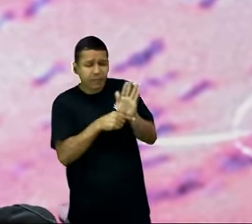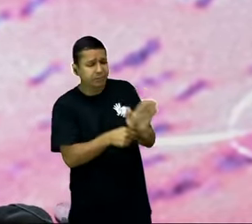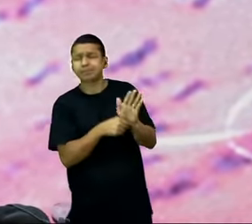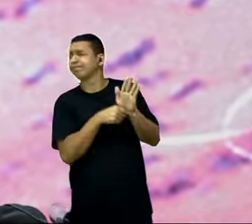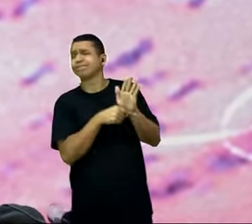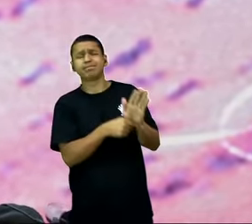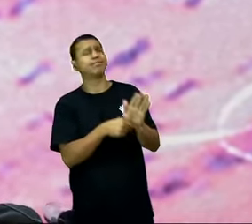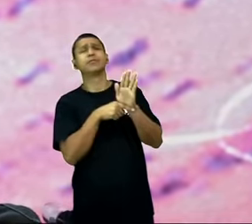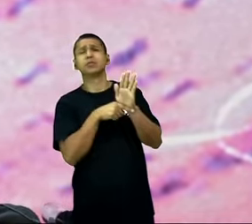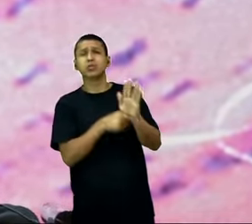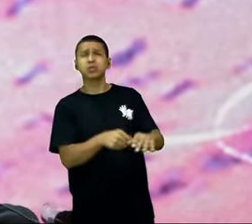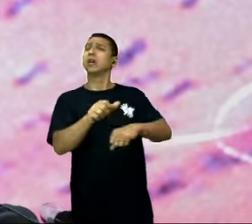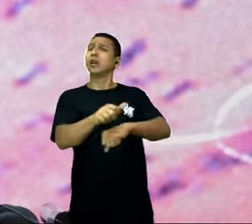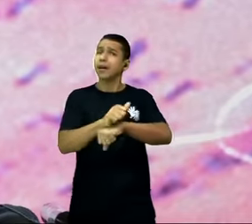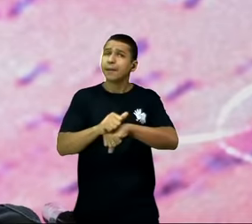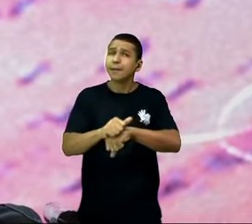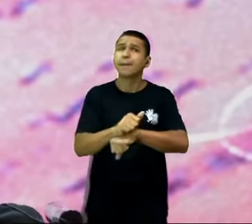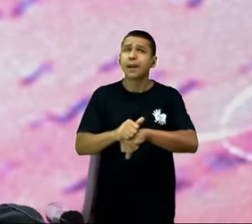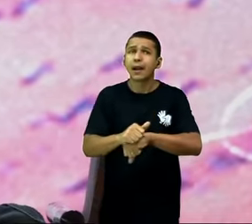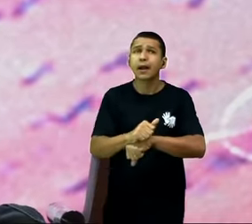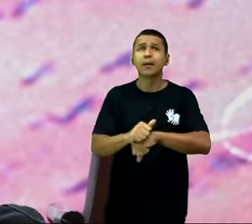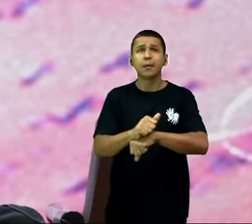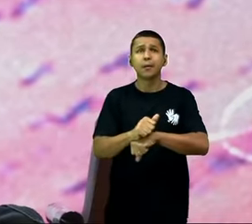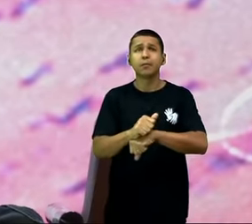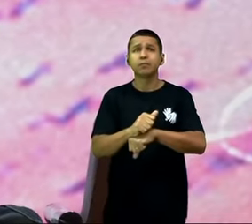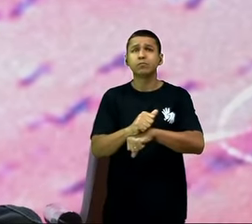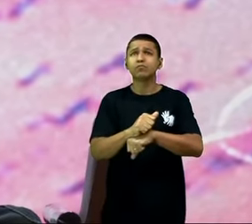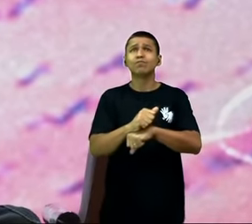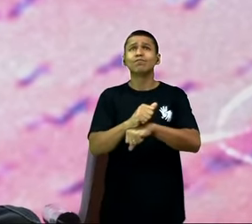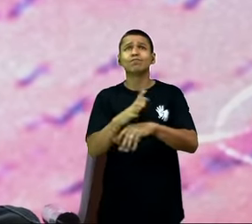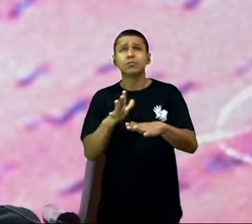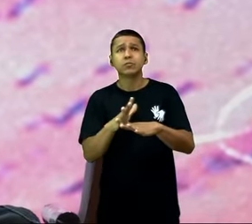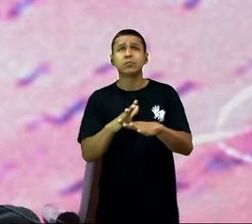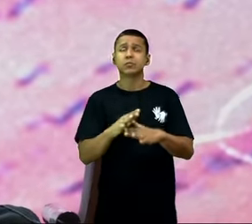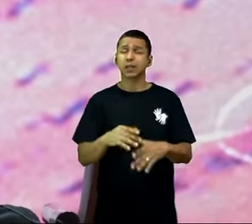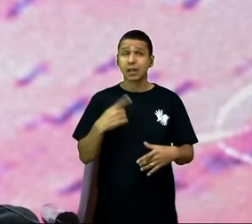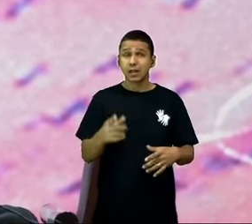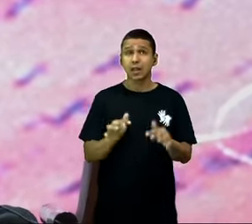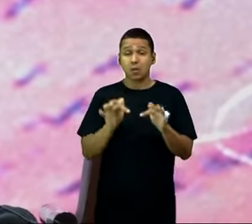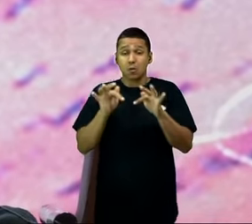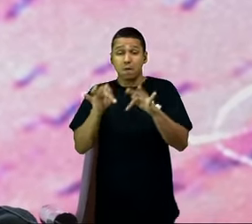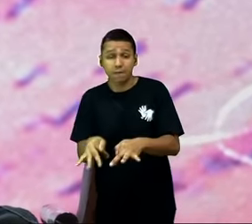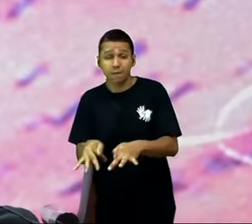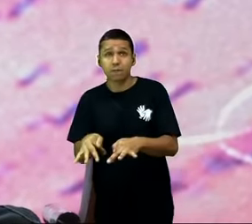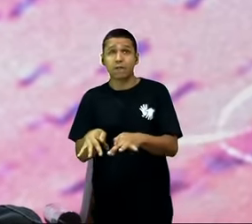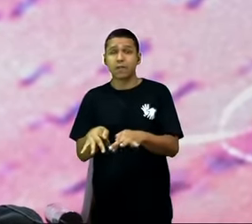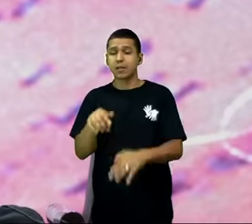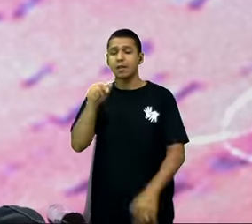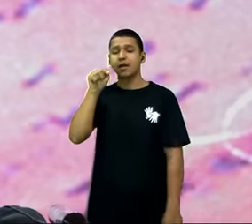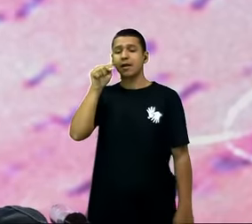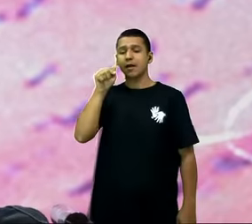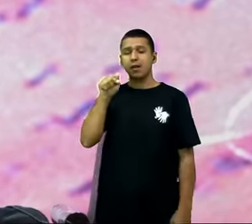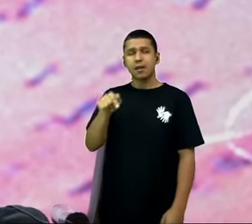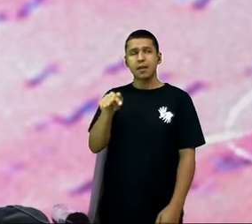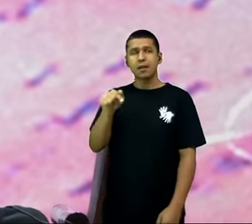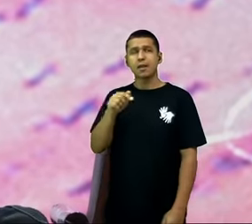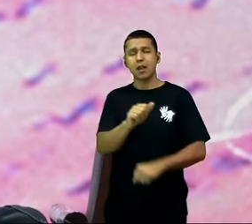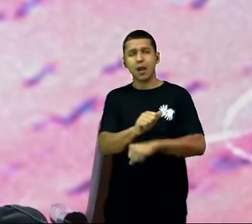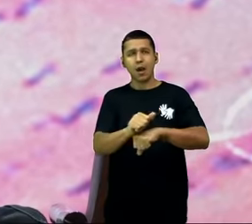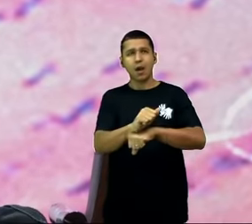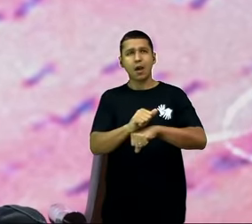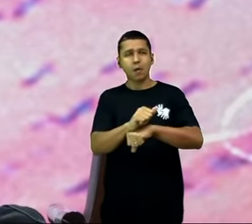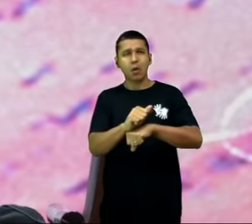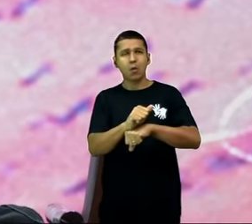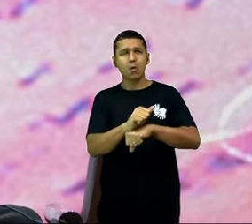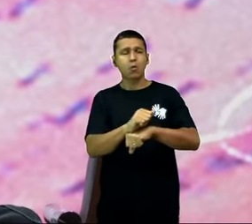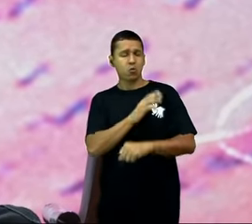e surpreendente na vida de Abraão, até que de uma vez por todas ele tivesse totalmente o coração de